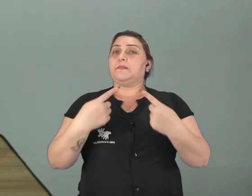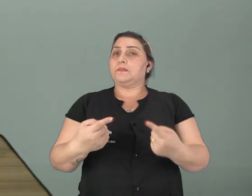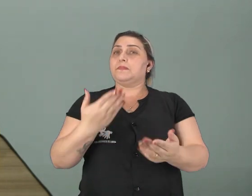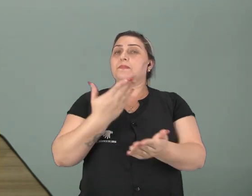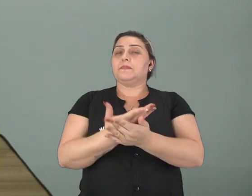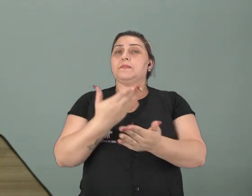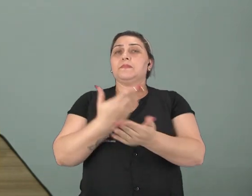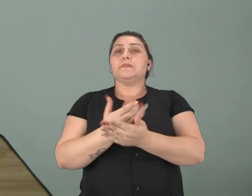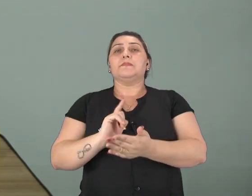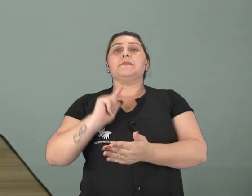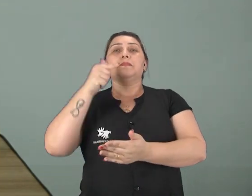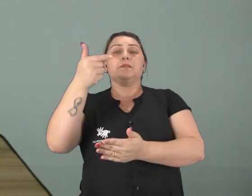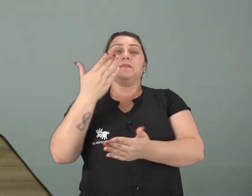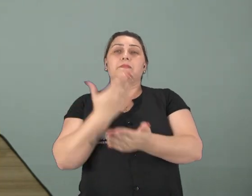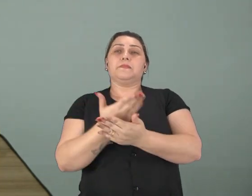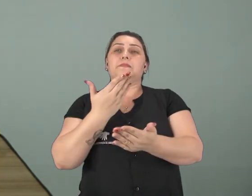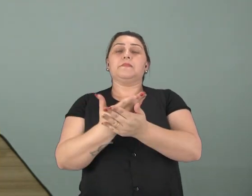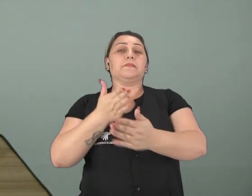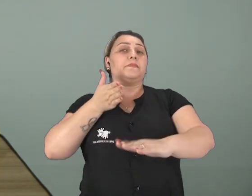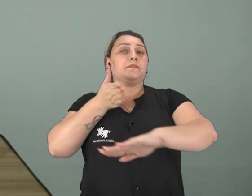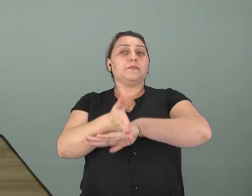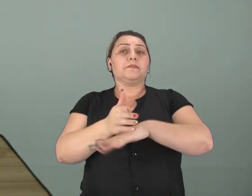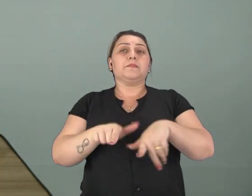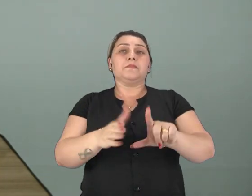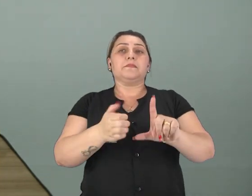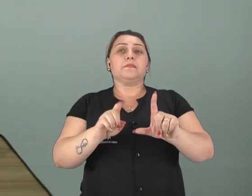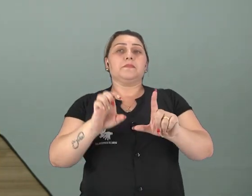Mas para essa e outras aulas,